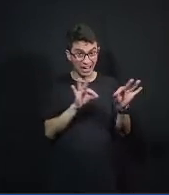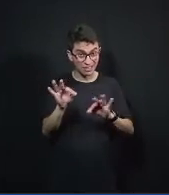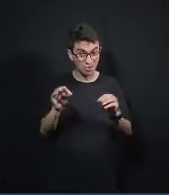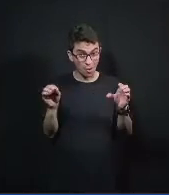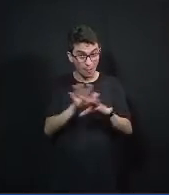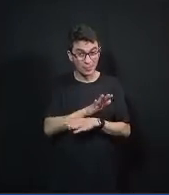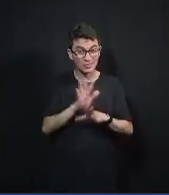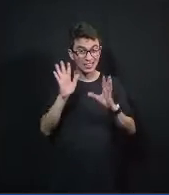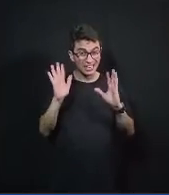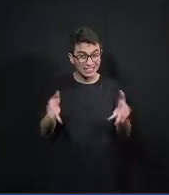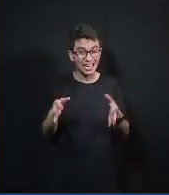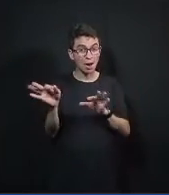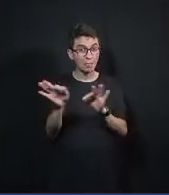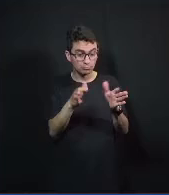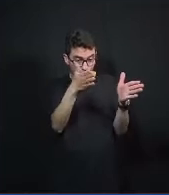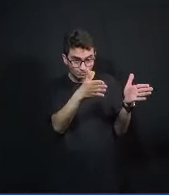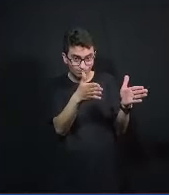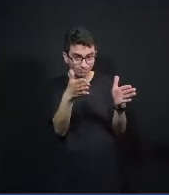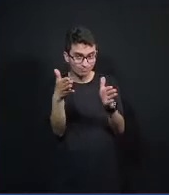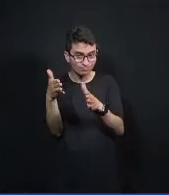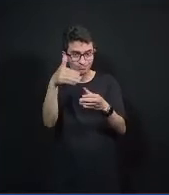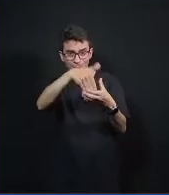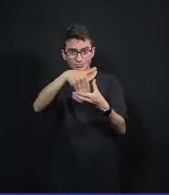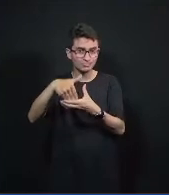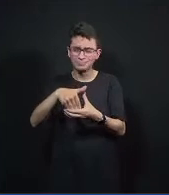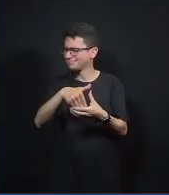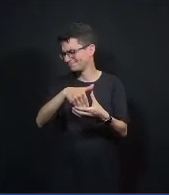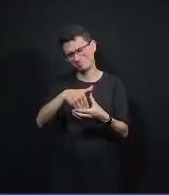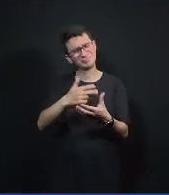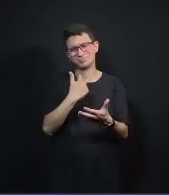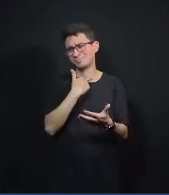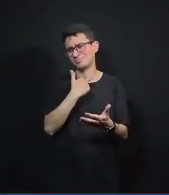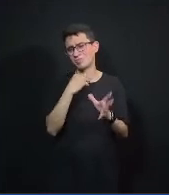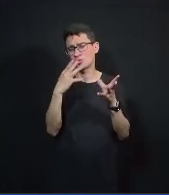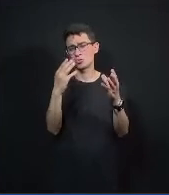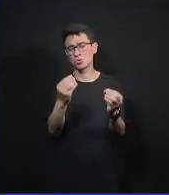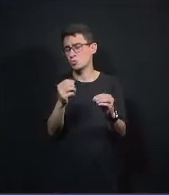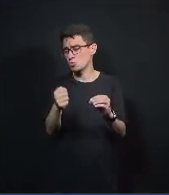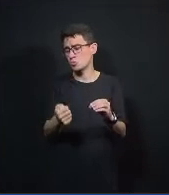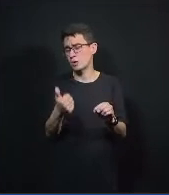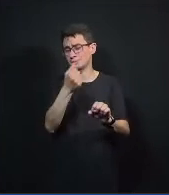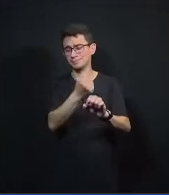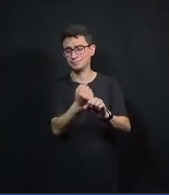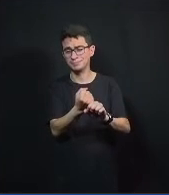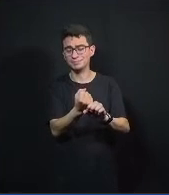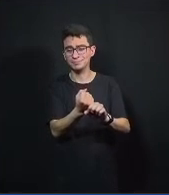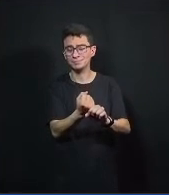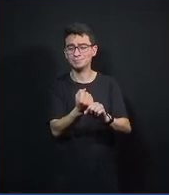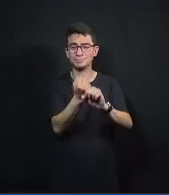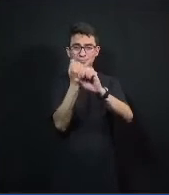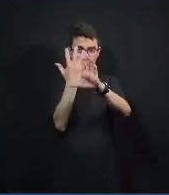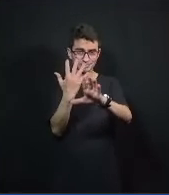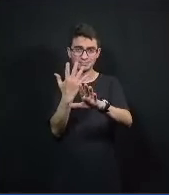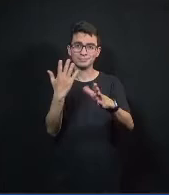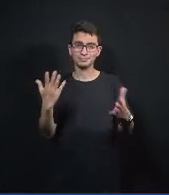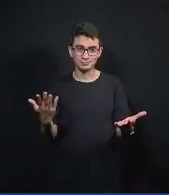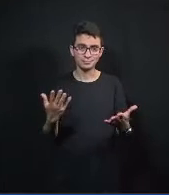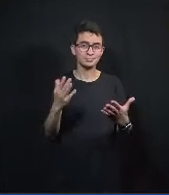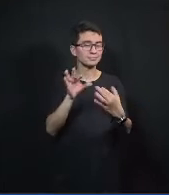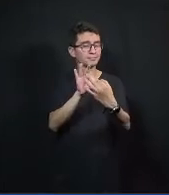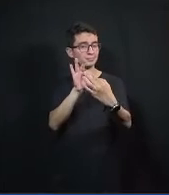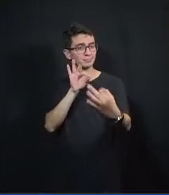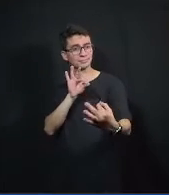uma eleição de forma quase que totalmente remota. Como é do conhecimento geral, né, o Tribunal Superior